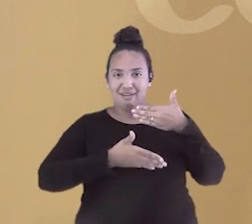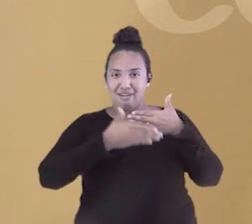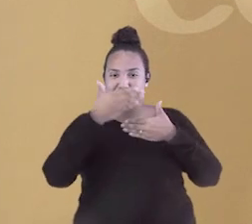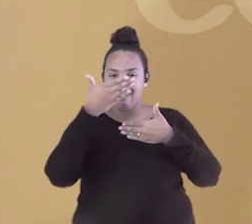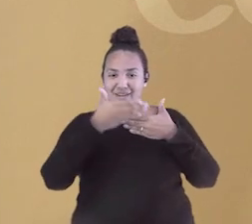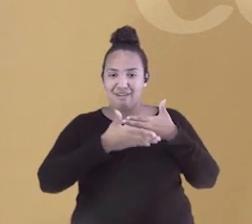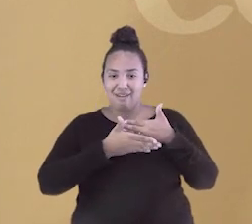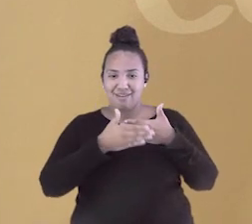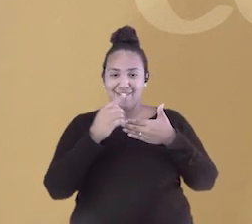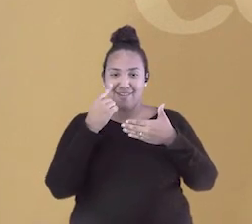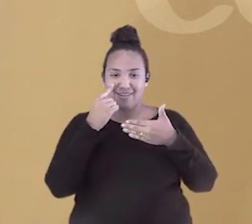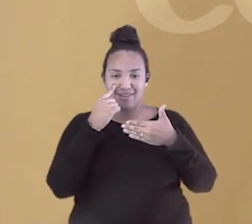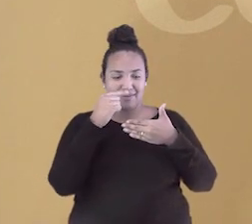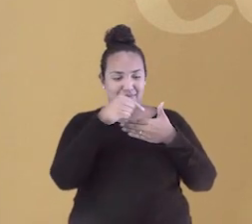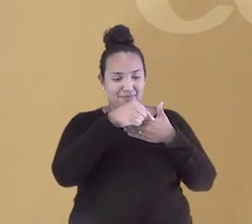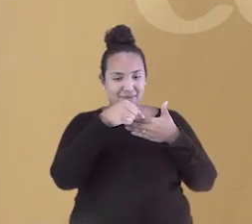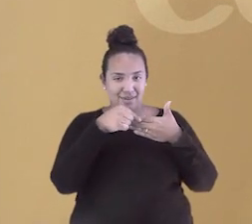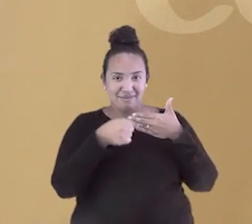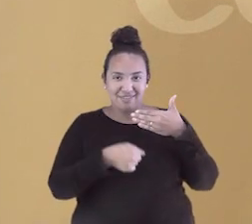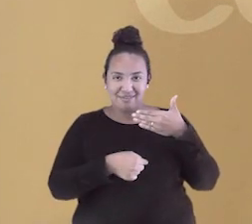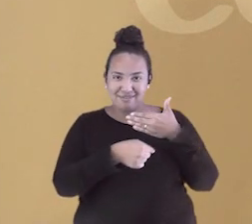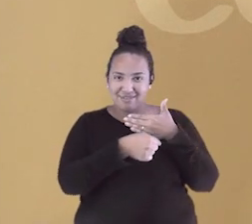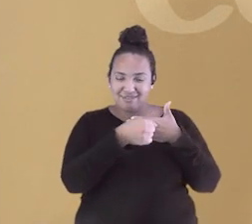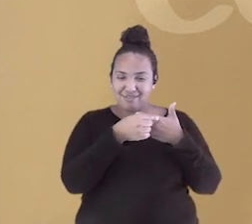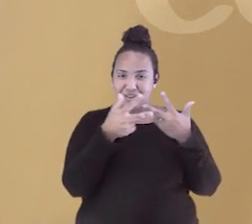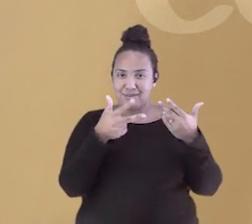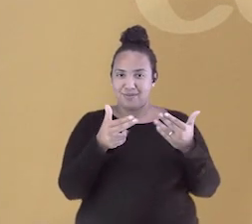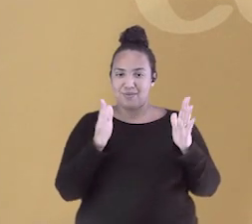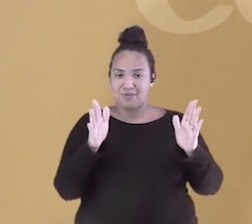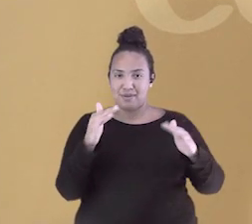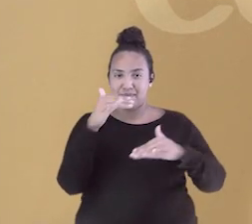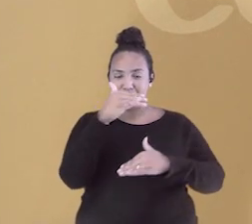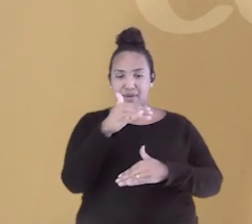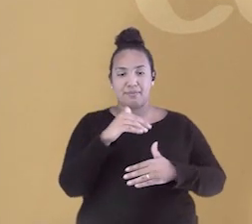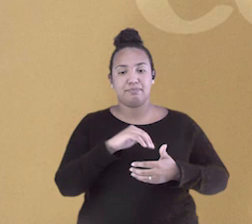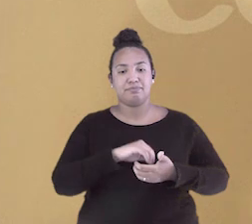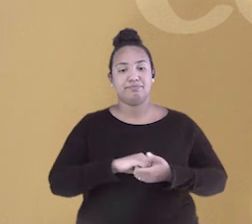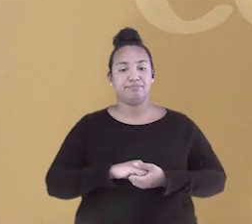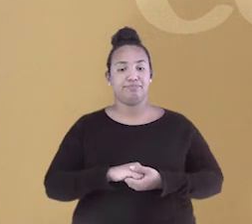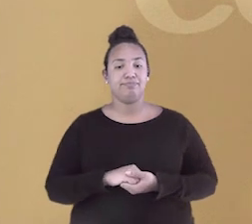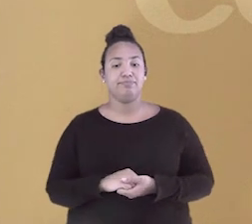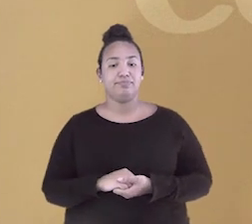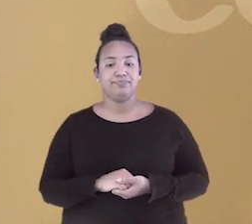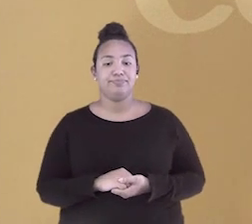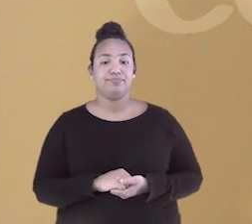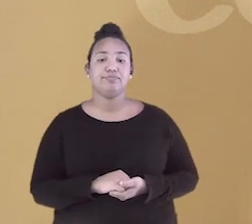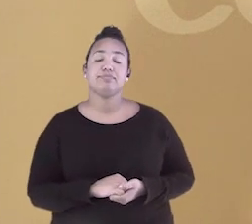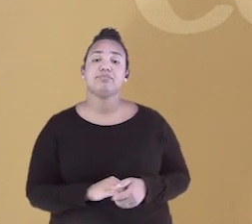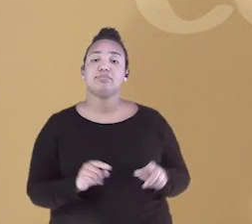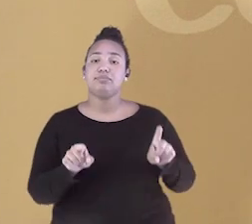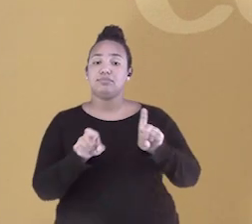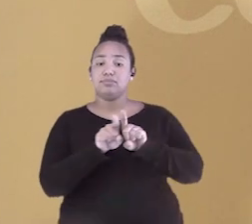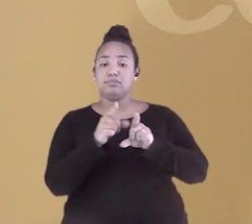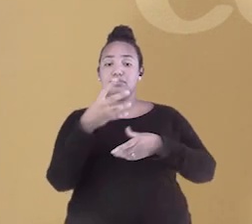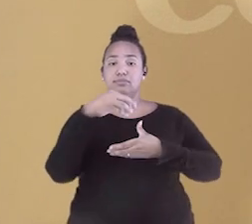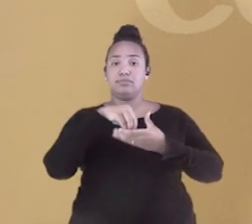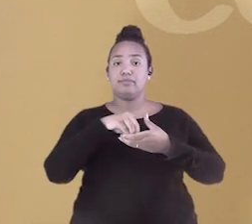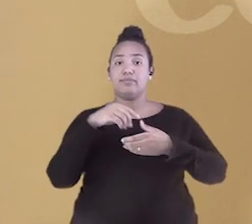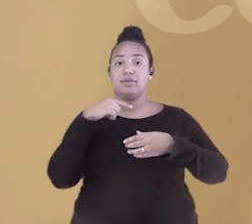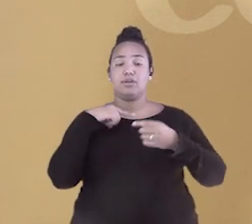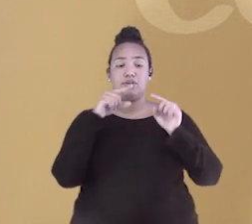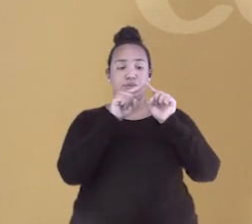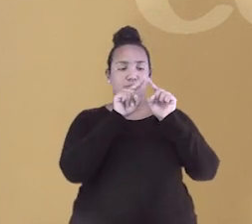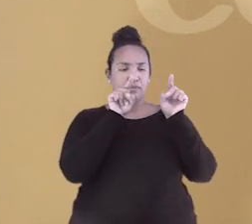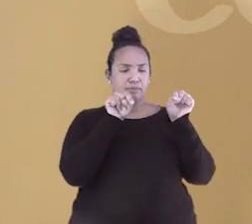lados de mesmo tamanho. E por coincidência, nós temos vários quadrados aqui nessa